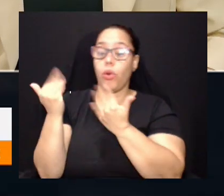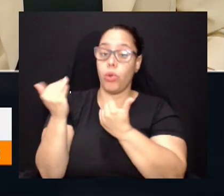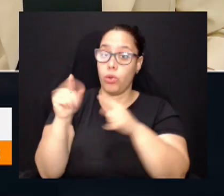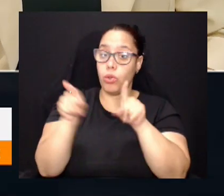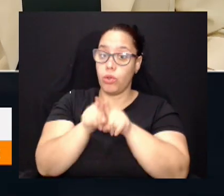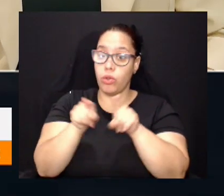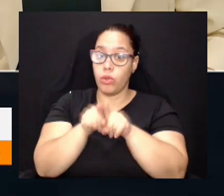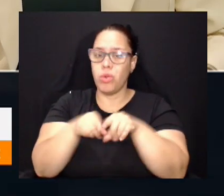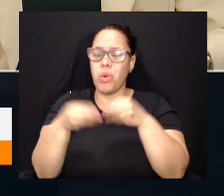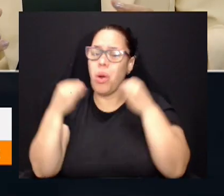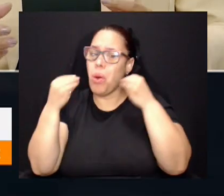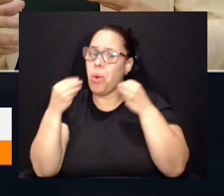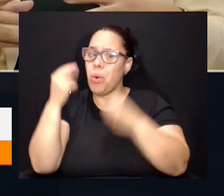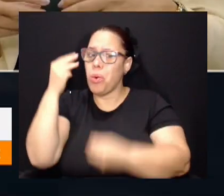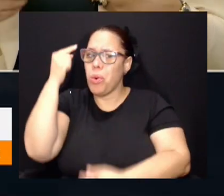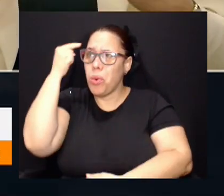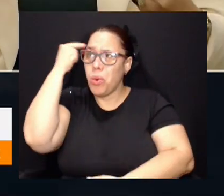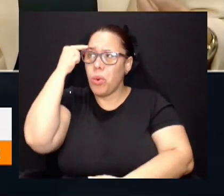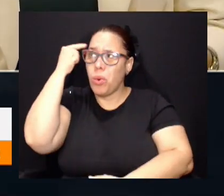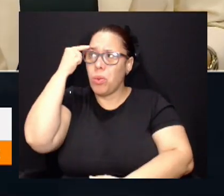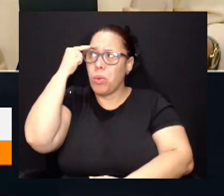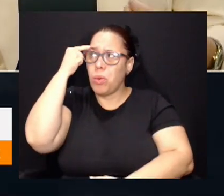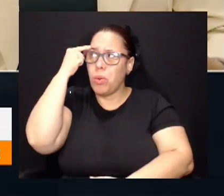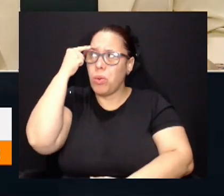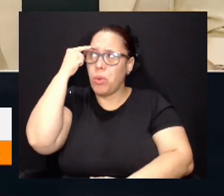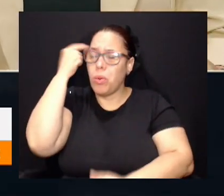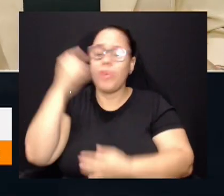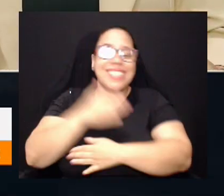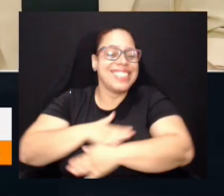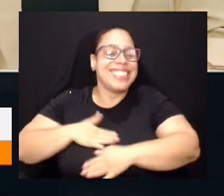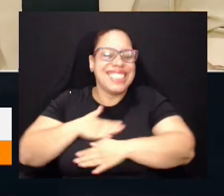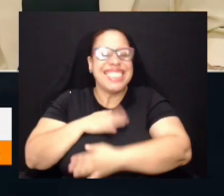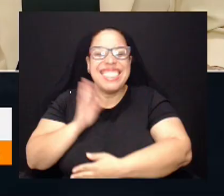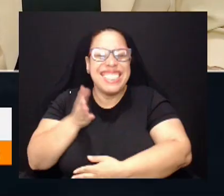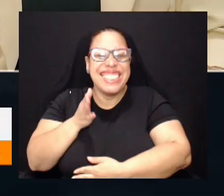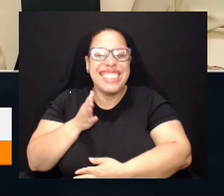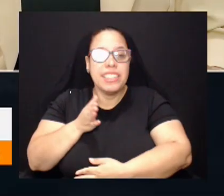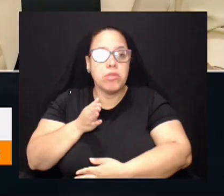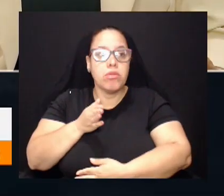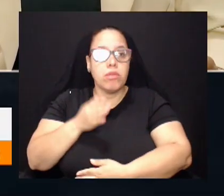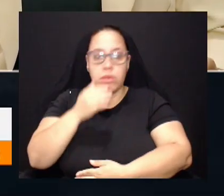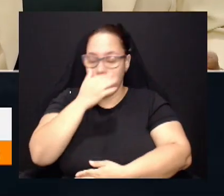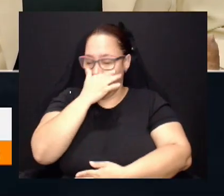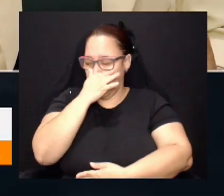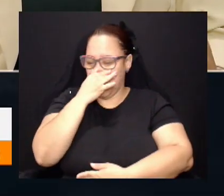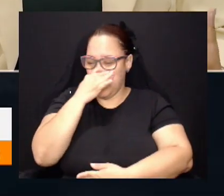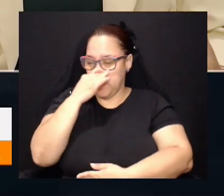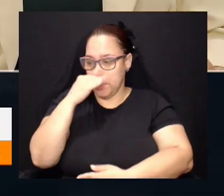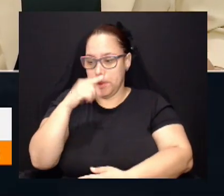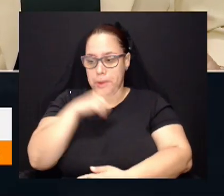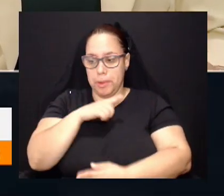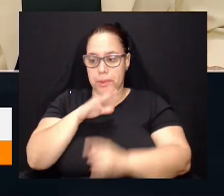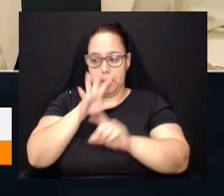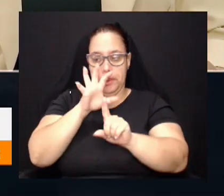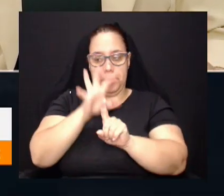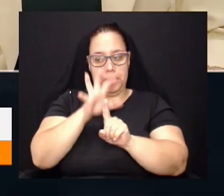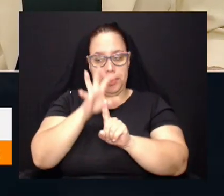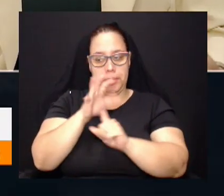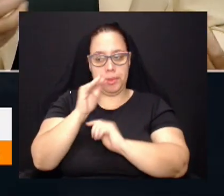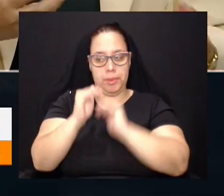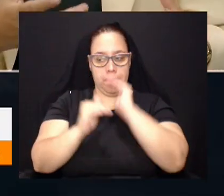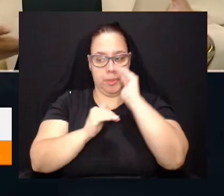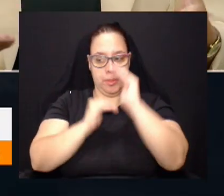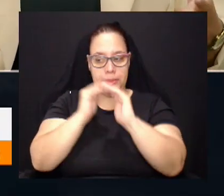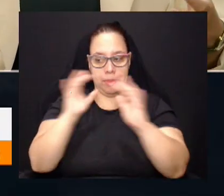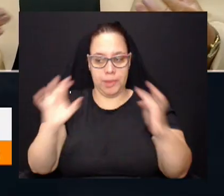essa mentalidade da satisfação imediata que muito se tem hoje afeta a construção de vínculos